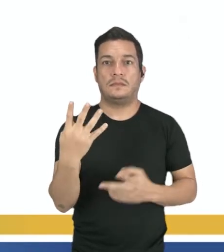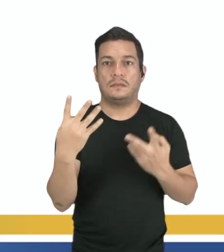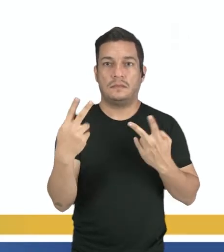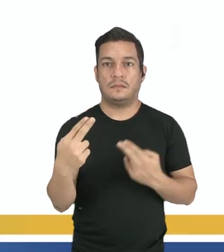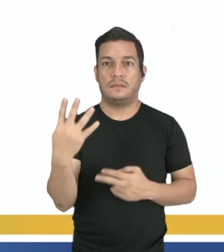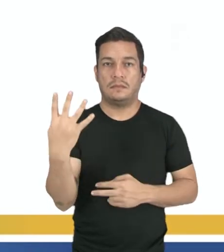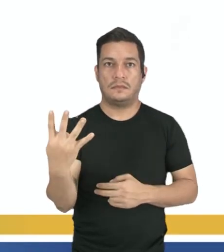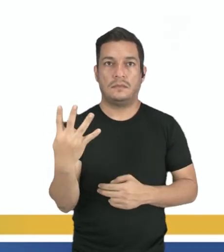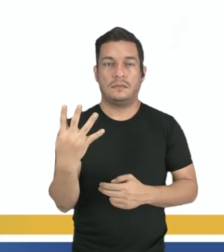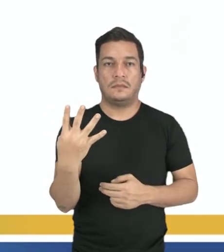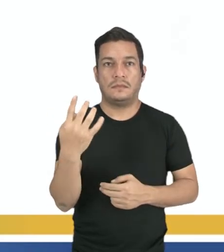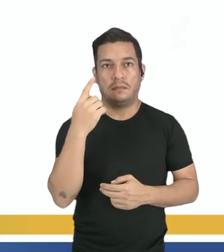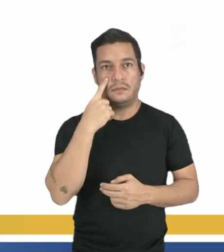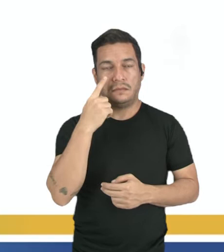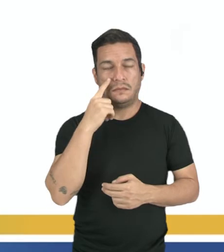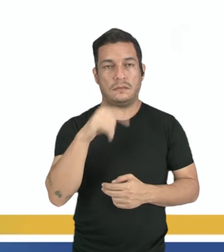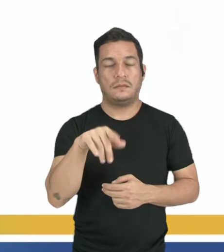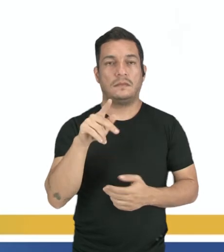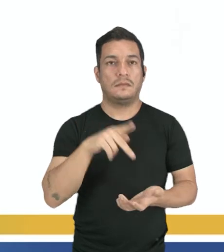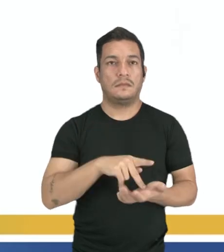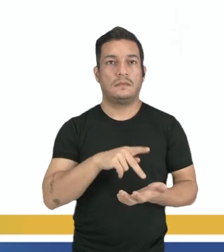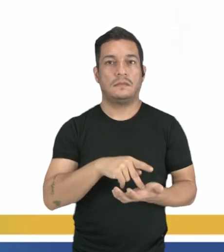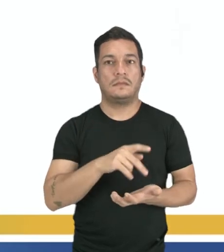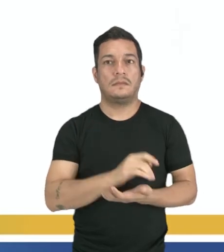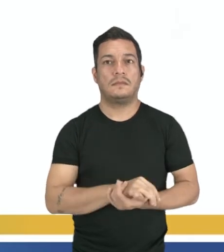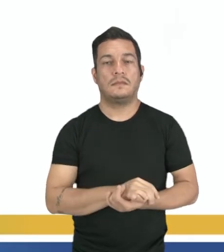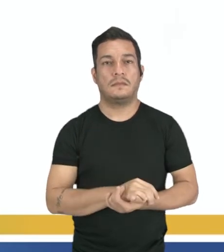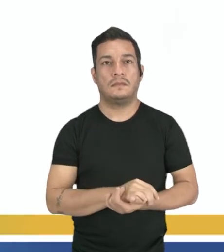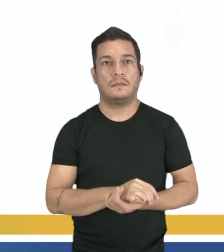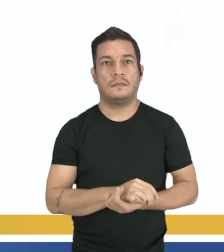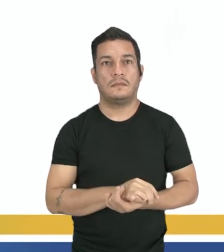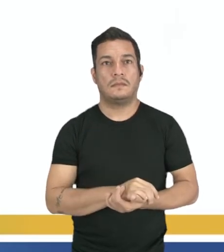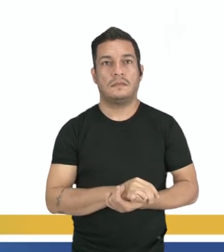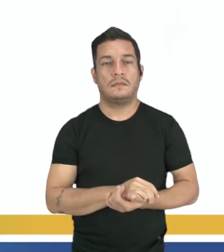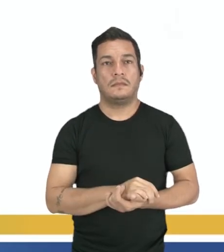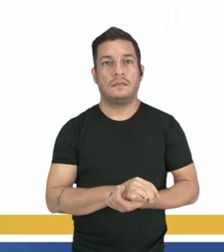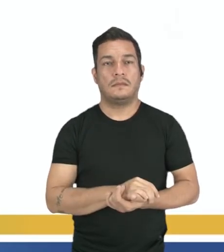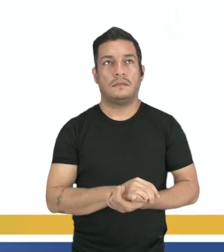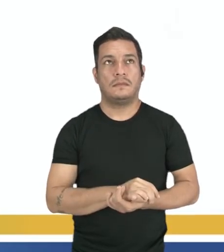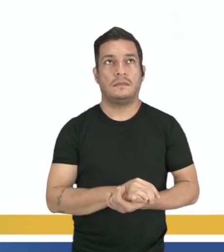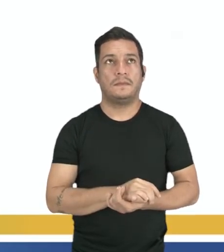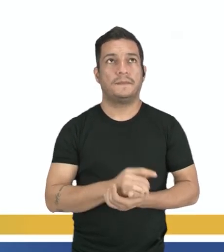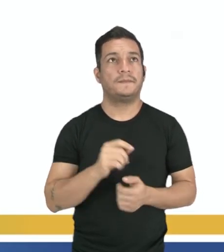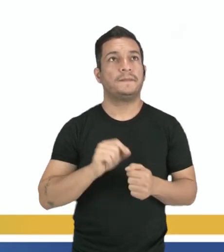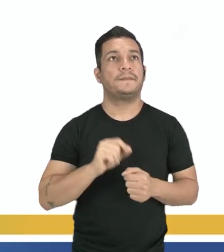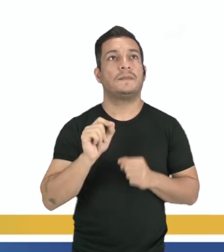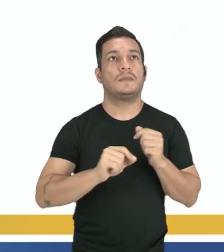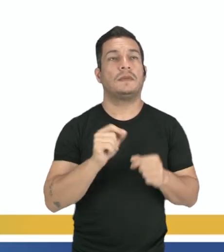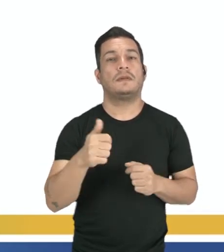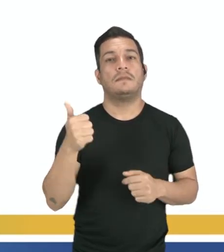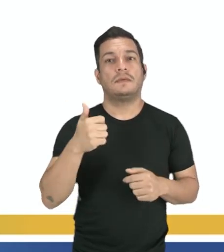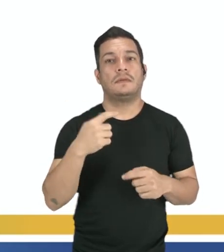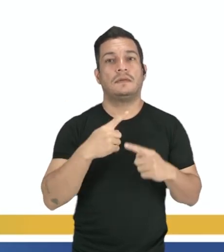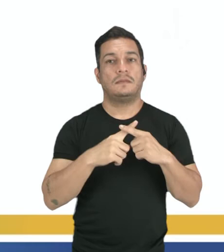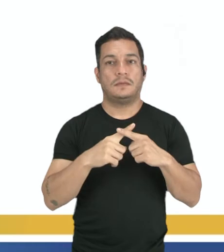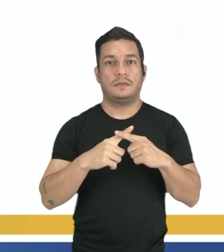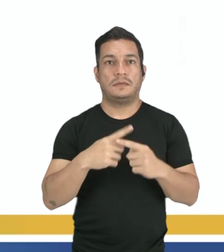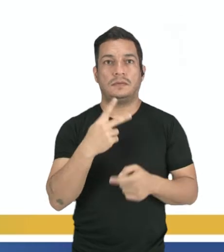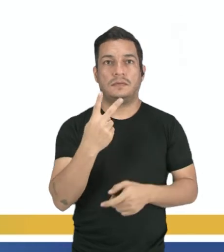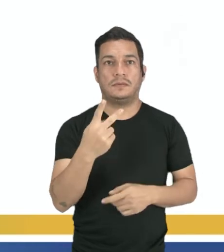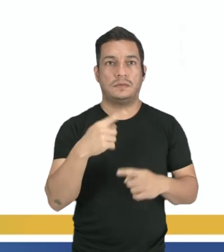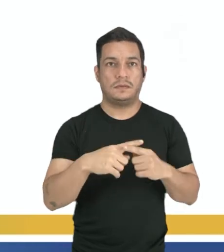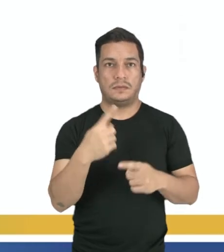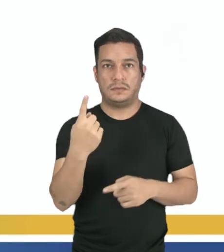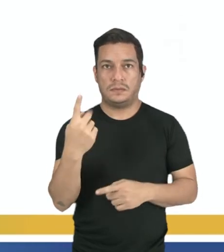a 4. Vamos ver se essa igualdade é verdadeira, se essa sentença é válida. Então, faremos primeiro a multiplicação de 2 vezes 1 igual